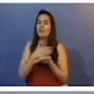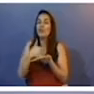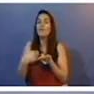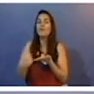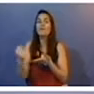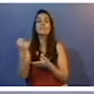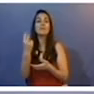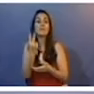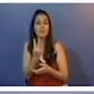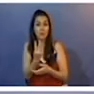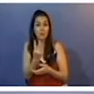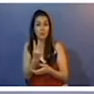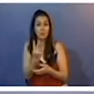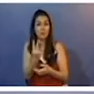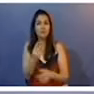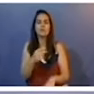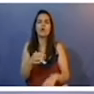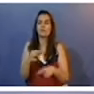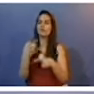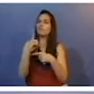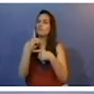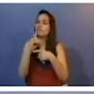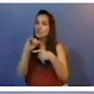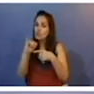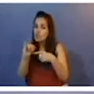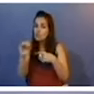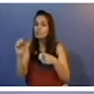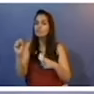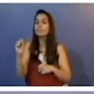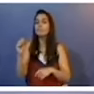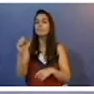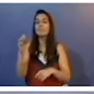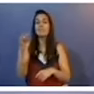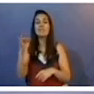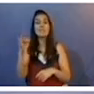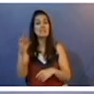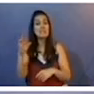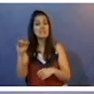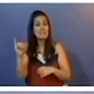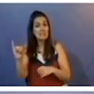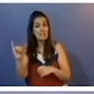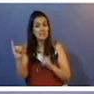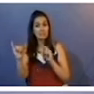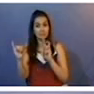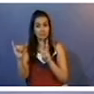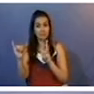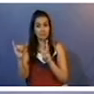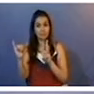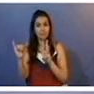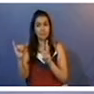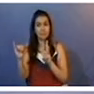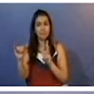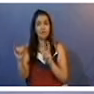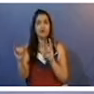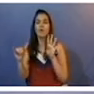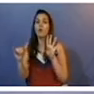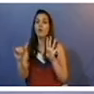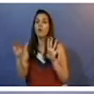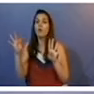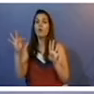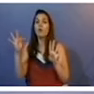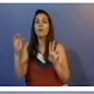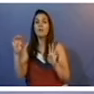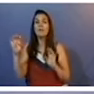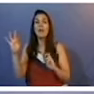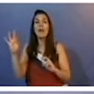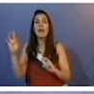palavra mono para esse átomo que está ligado ao oxigênio. Então, ficaria o di, o tri, o tetra e assim por